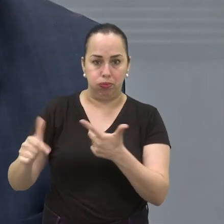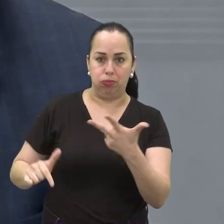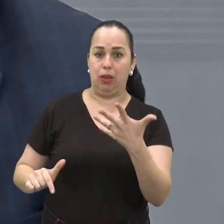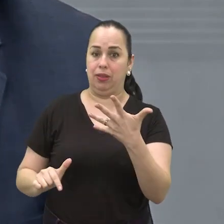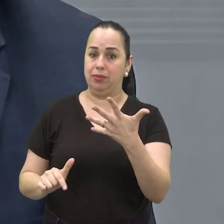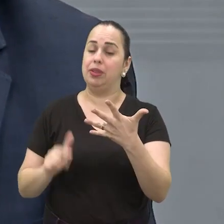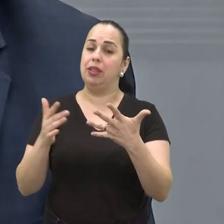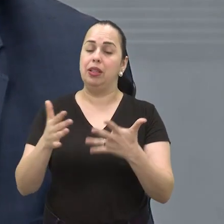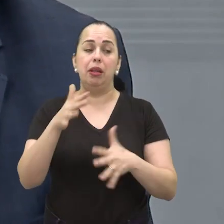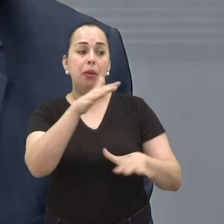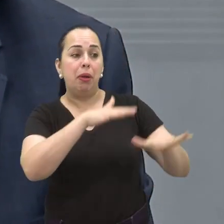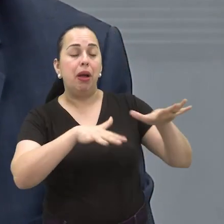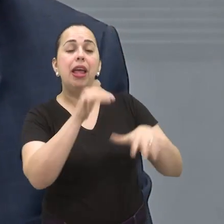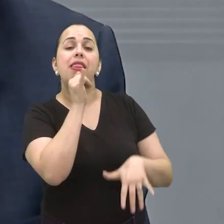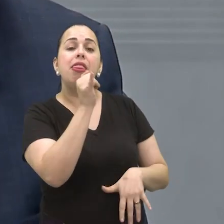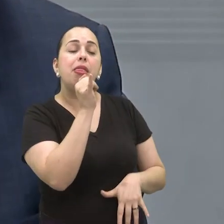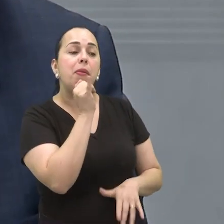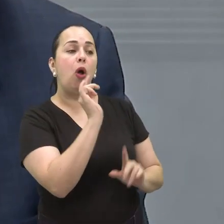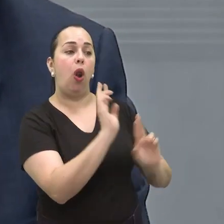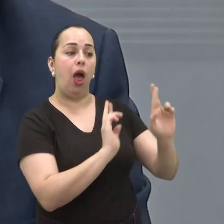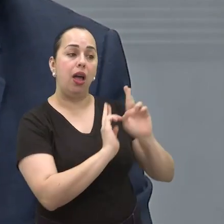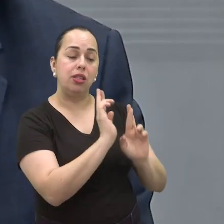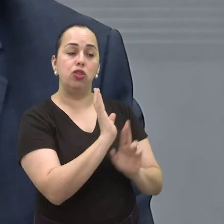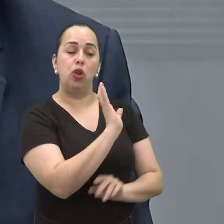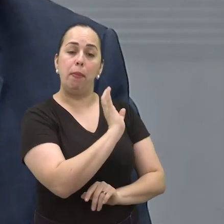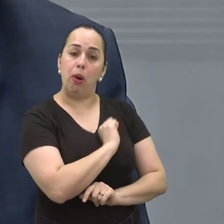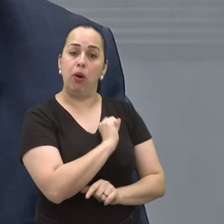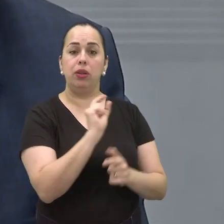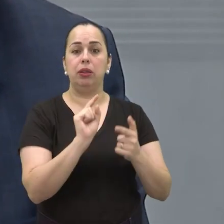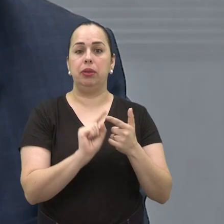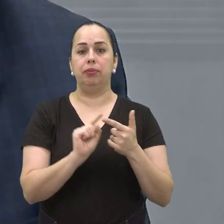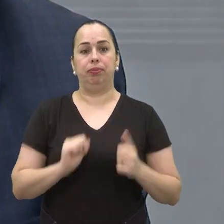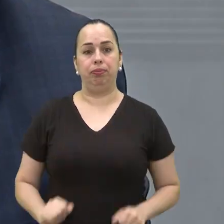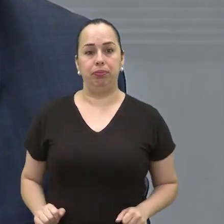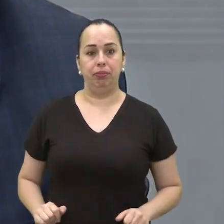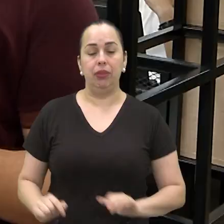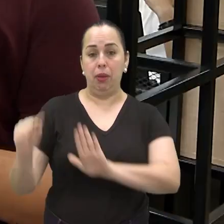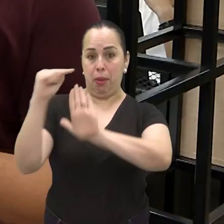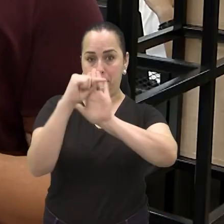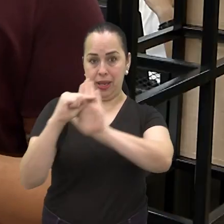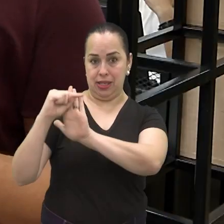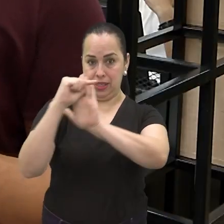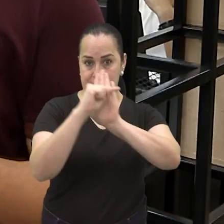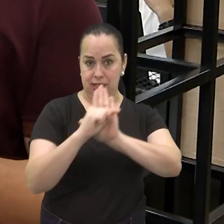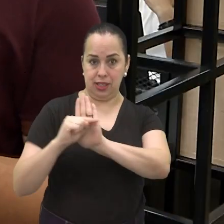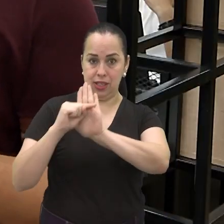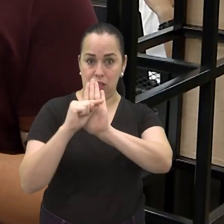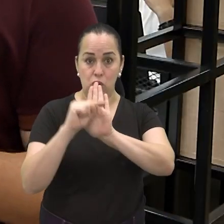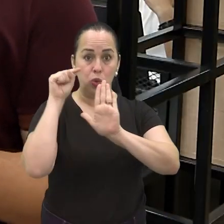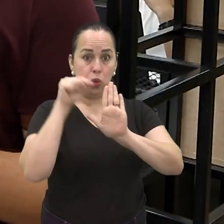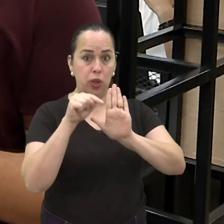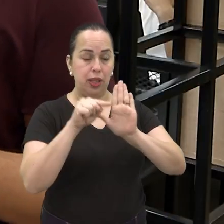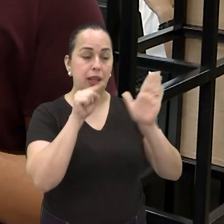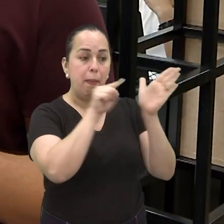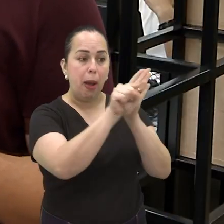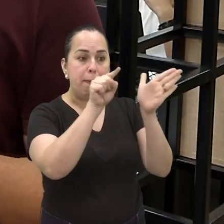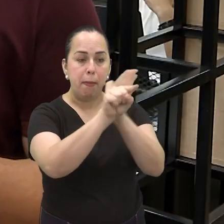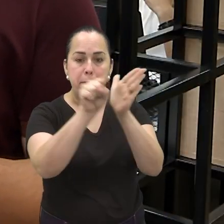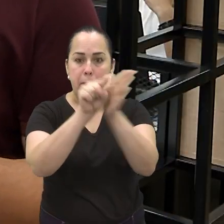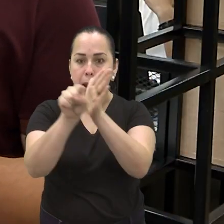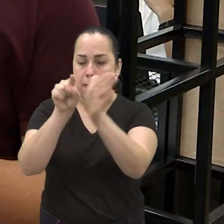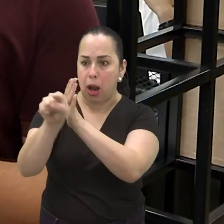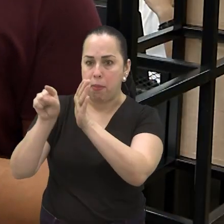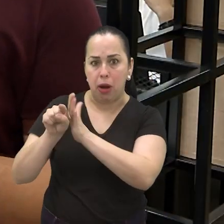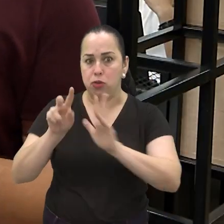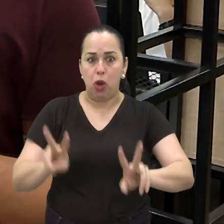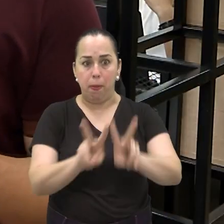vida que não são só o trabalho, que são as relações pessoais, afetivas e por aí vai. Segundo uma pesquisa feita por uma